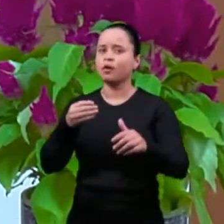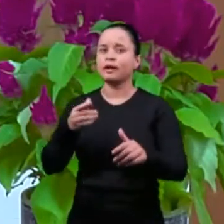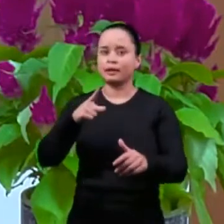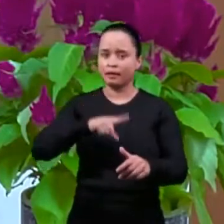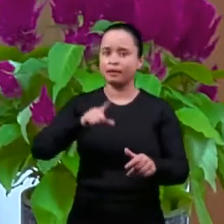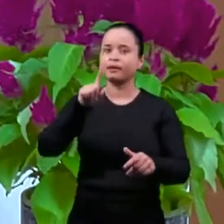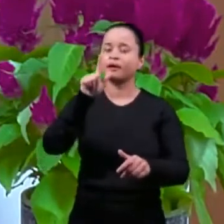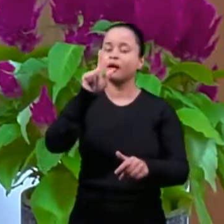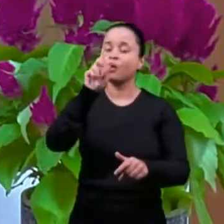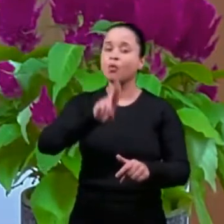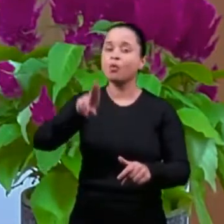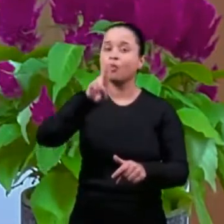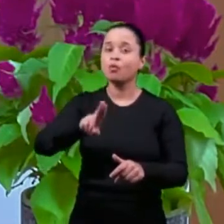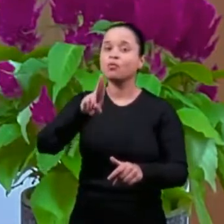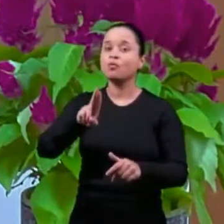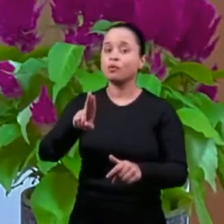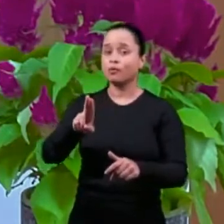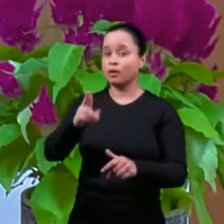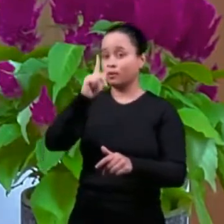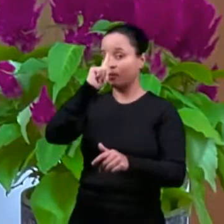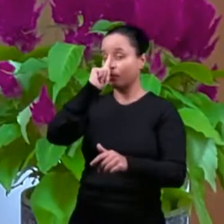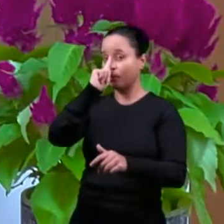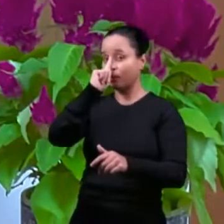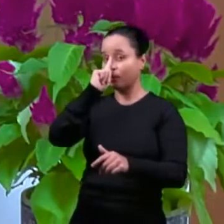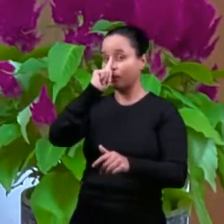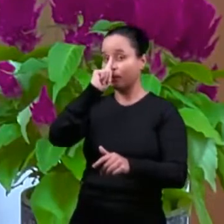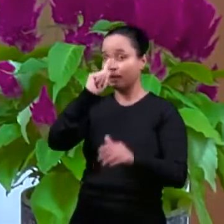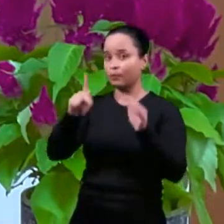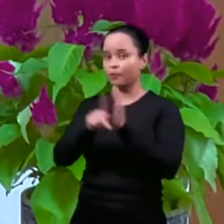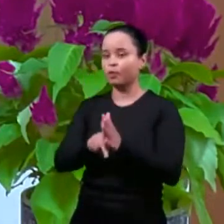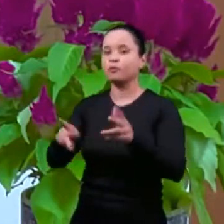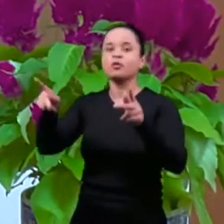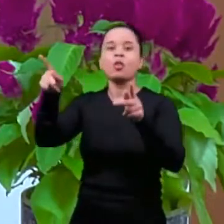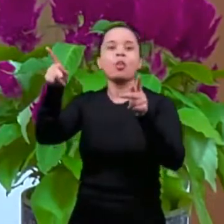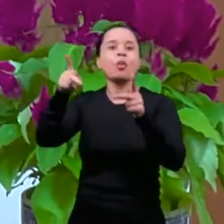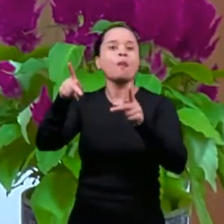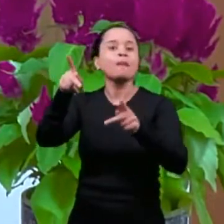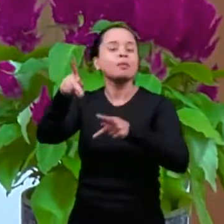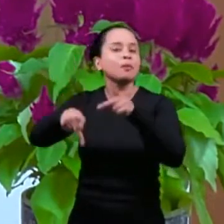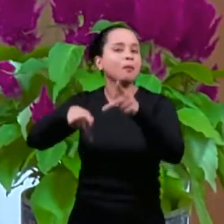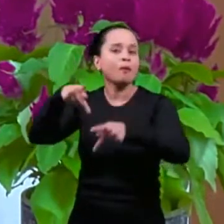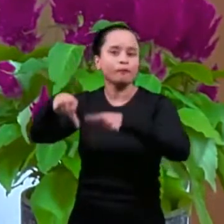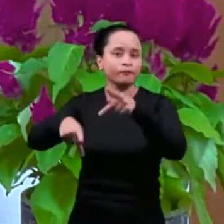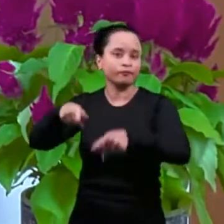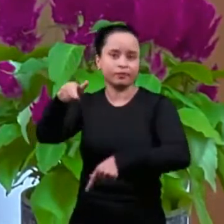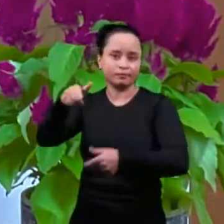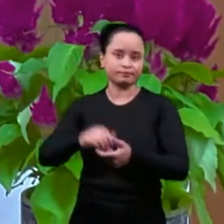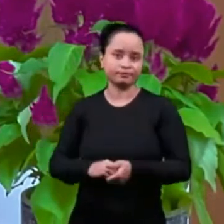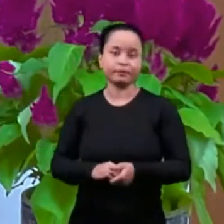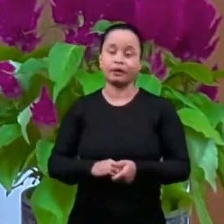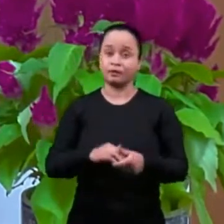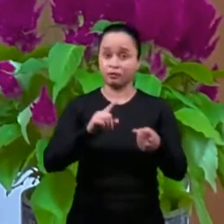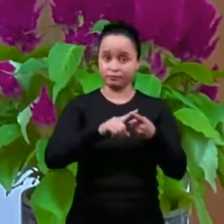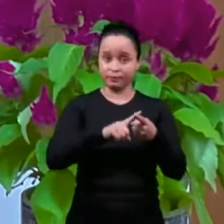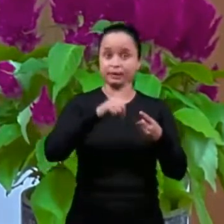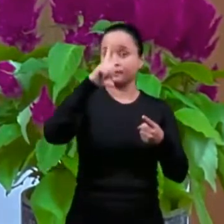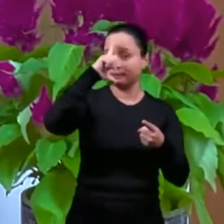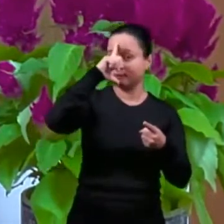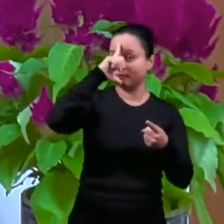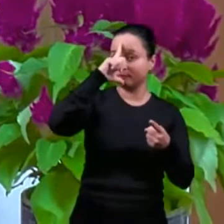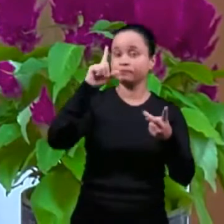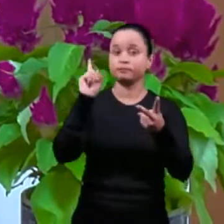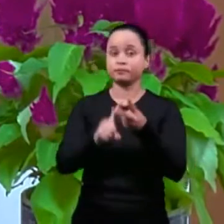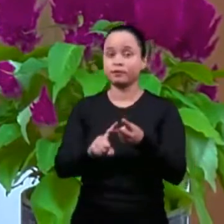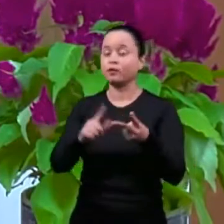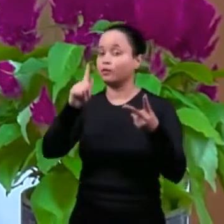grego, o koiné, que era o grego popular. Então existia o latim, existia o grego,